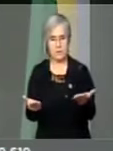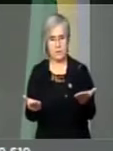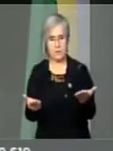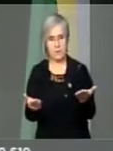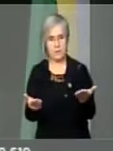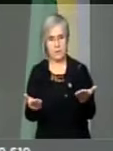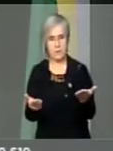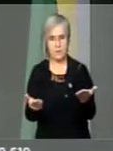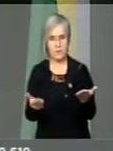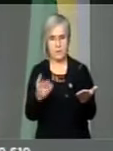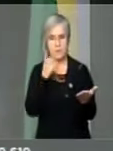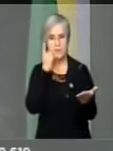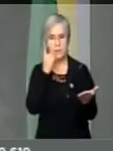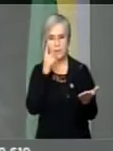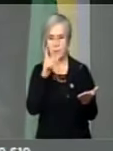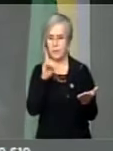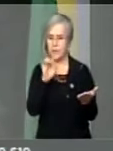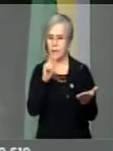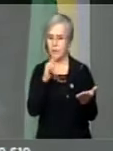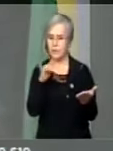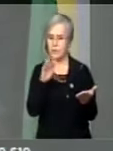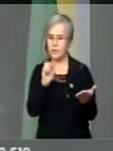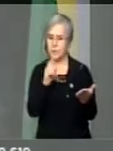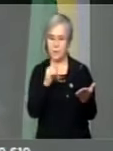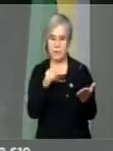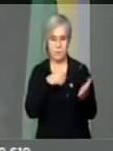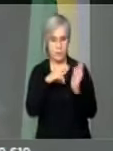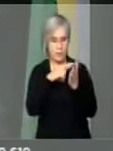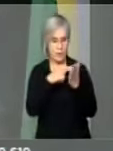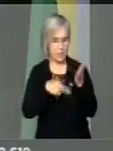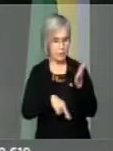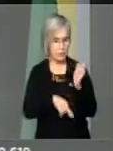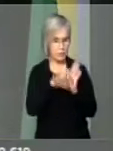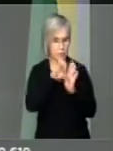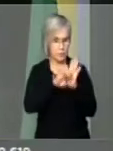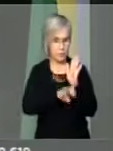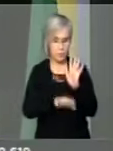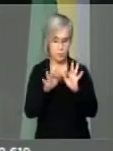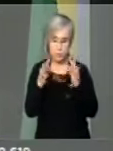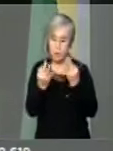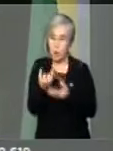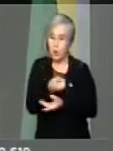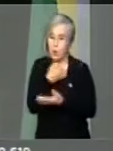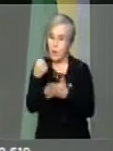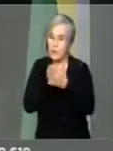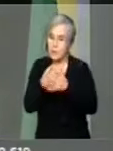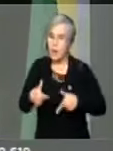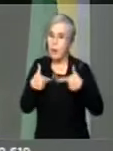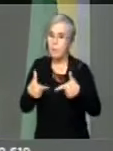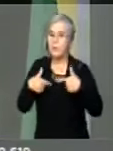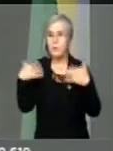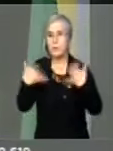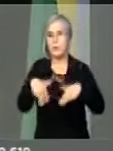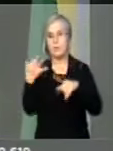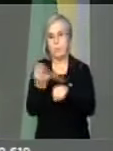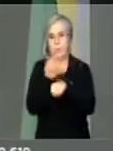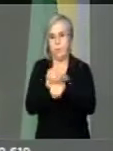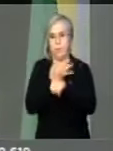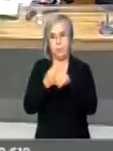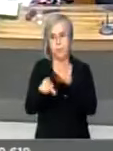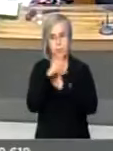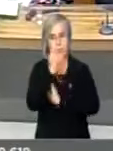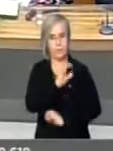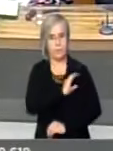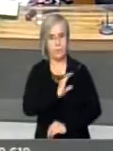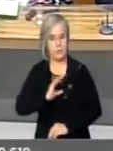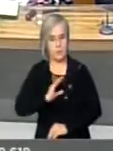do Estatuto da Família, e quantas coisas nós escutamos ali, não é, meu amigo? Quantas coisas, quanta luta foi naquela comissão.